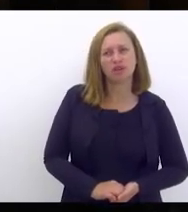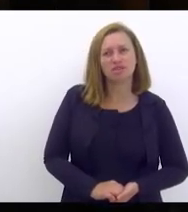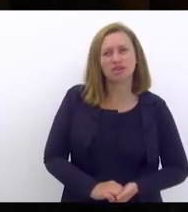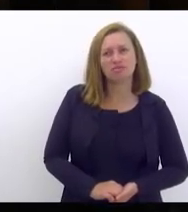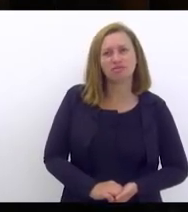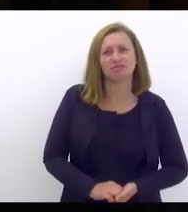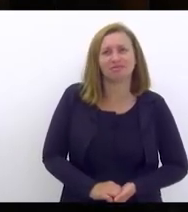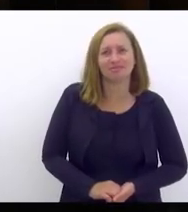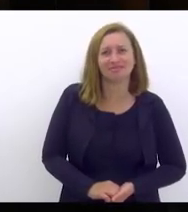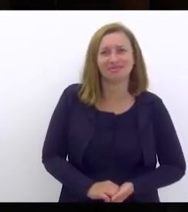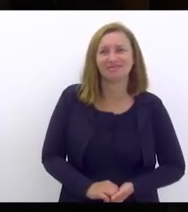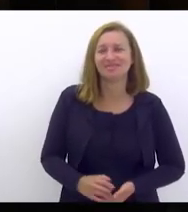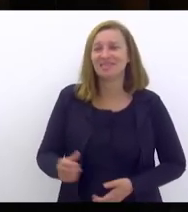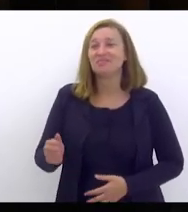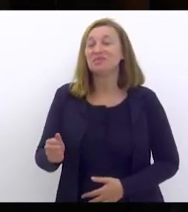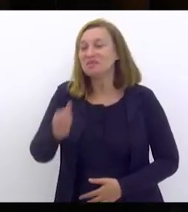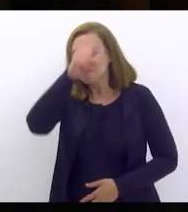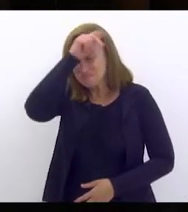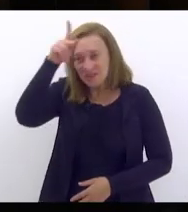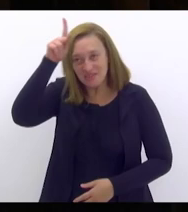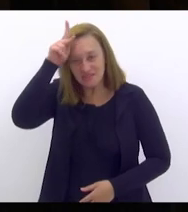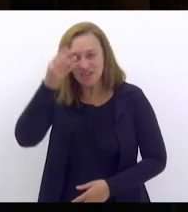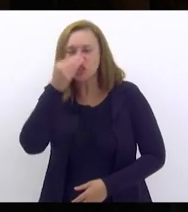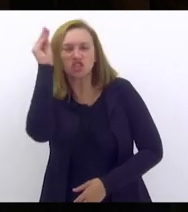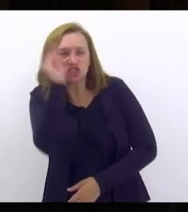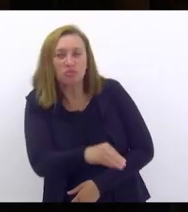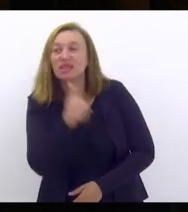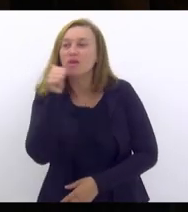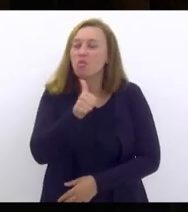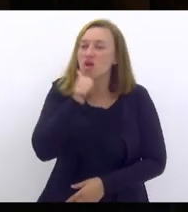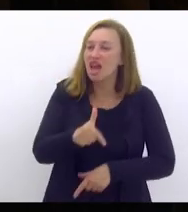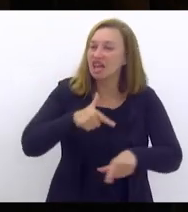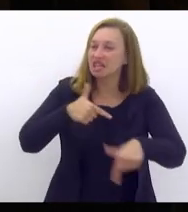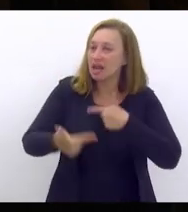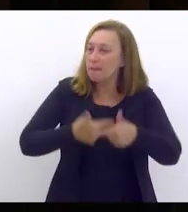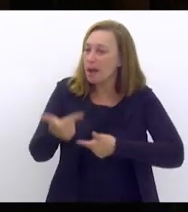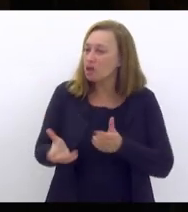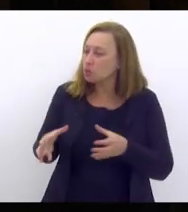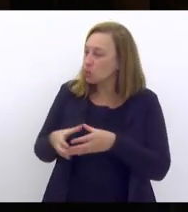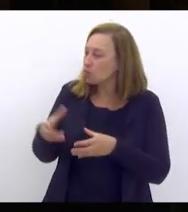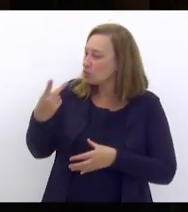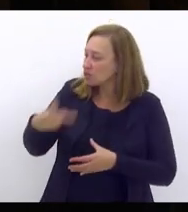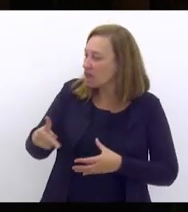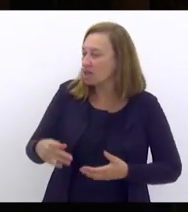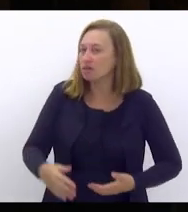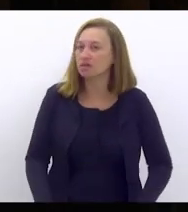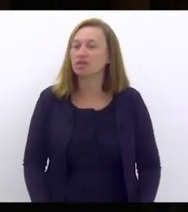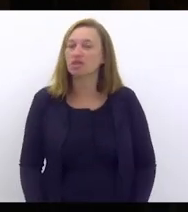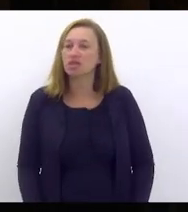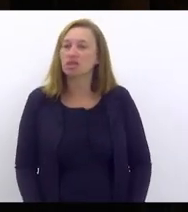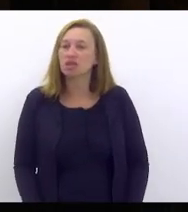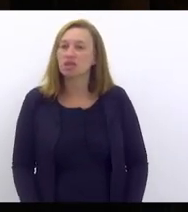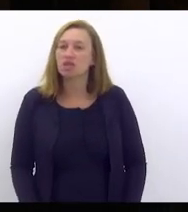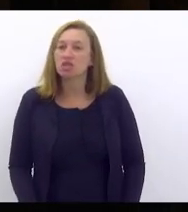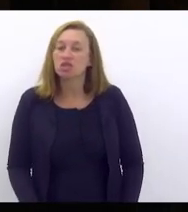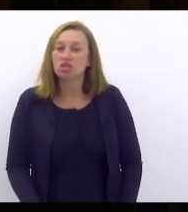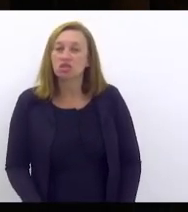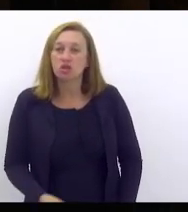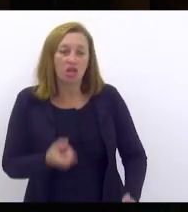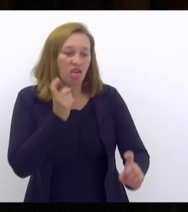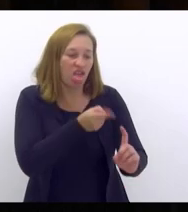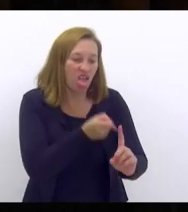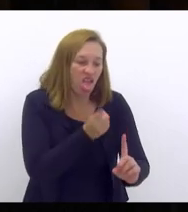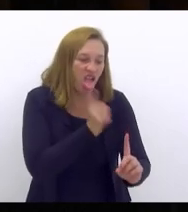Prefeito está aí, prefeito que destrata as mulheres que trabalham no seu governo. Esculachou uma menina no meio da rua.